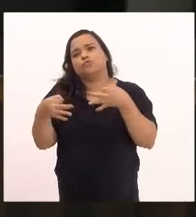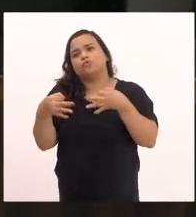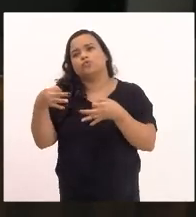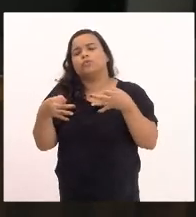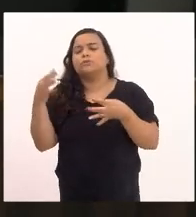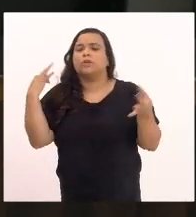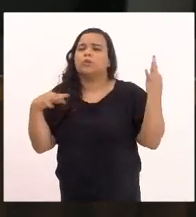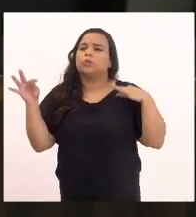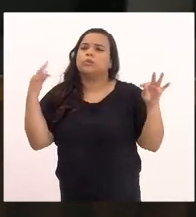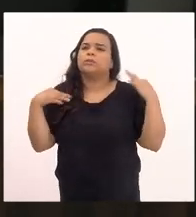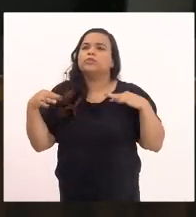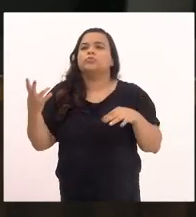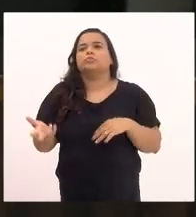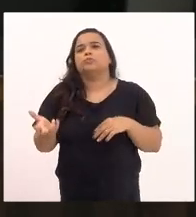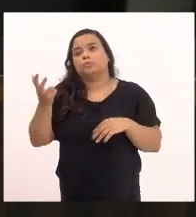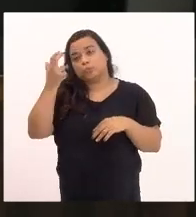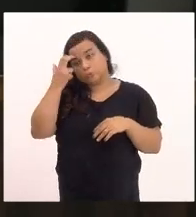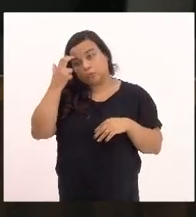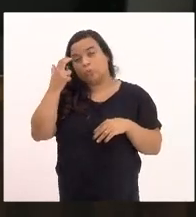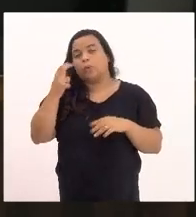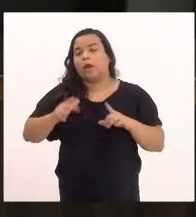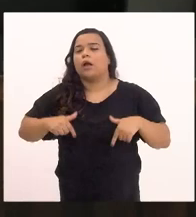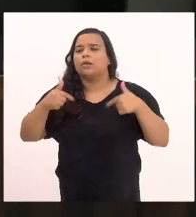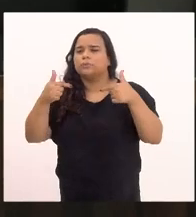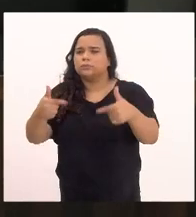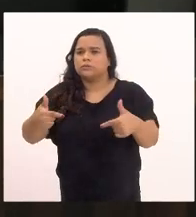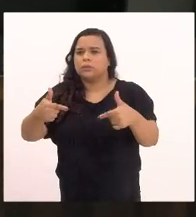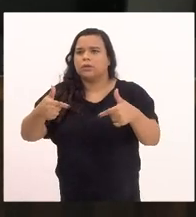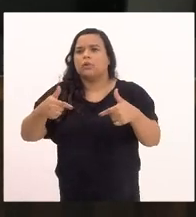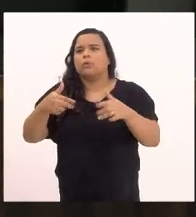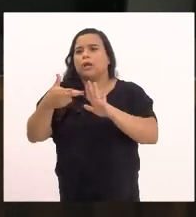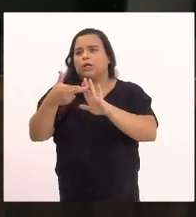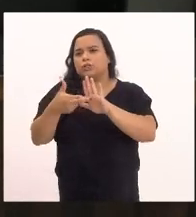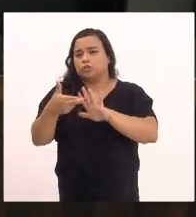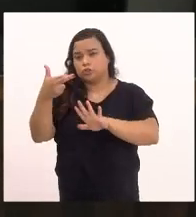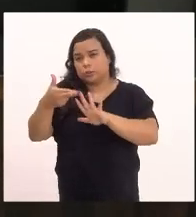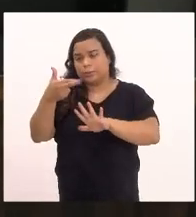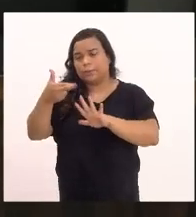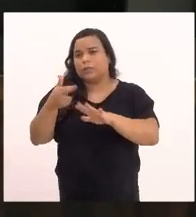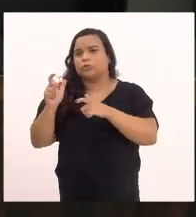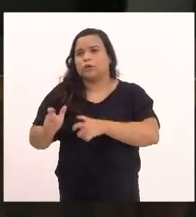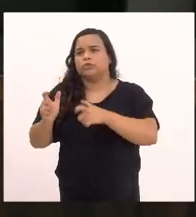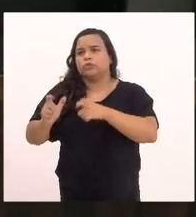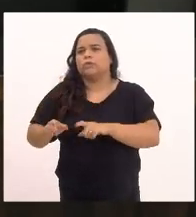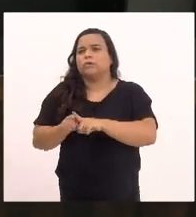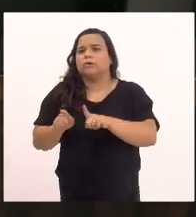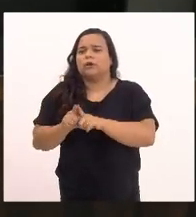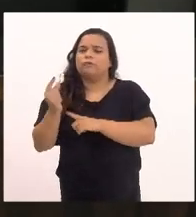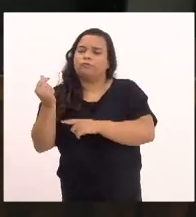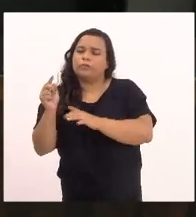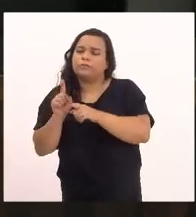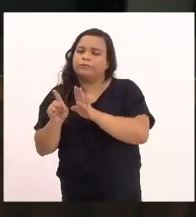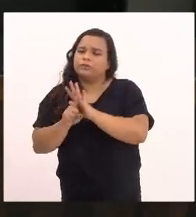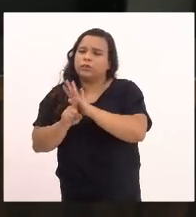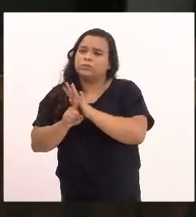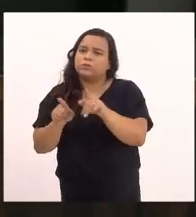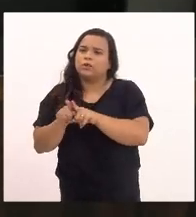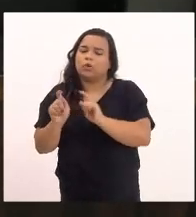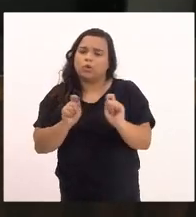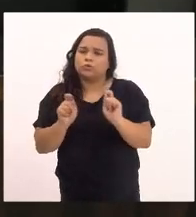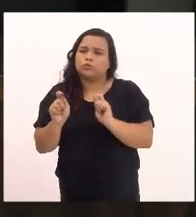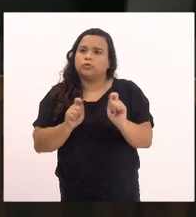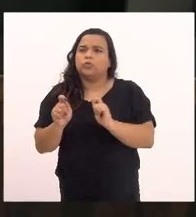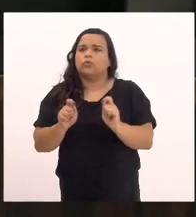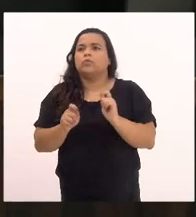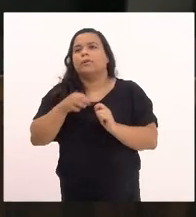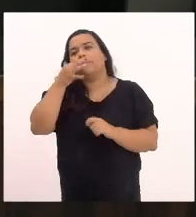de Cultura, de Assuntos Municipais e Desenvolvimento Regional e de Orçamento, Finanças, Fiscalização Financeira e Controle. Para emitir parecer pela Comissão de Constituição